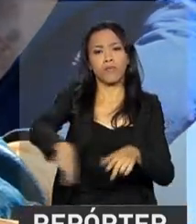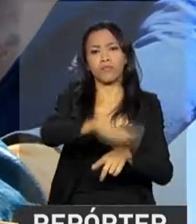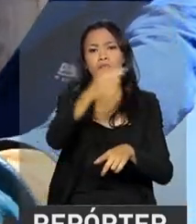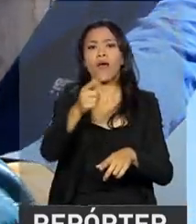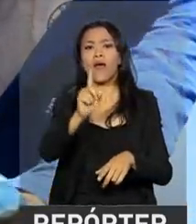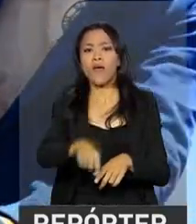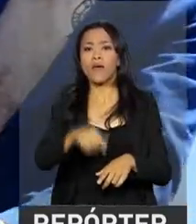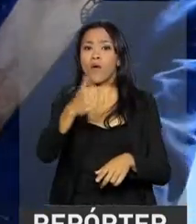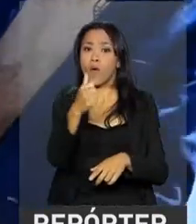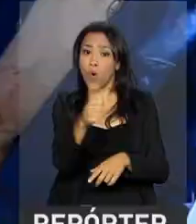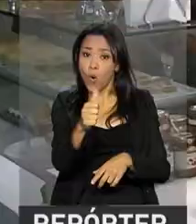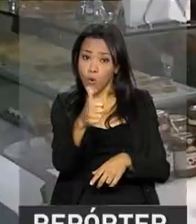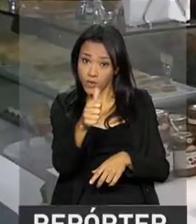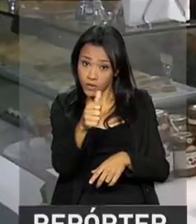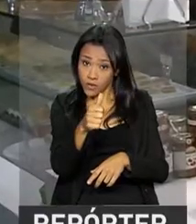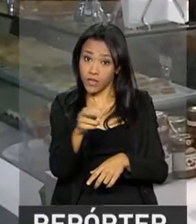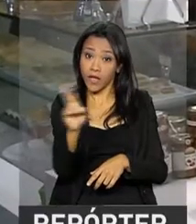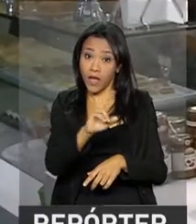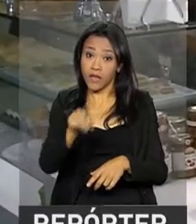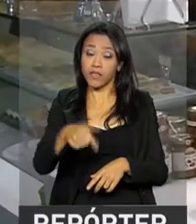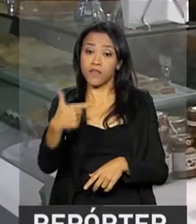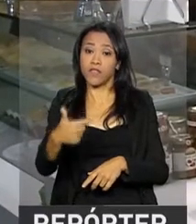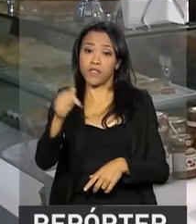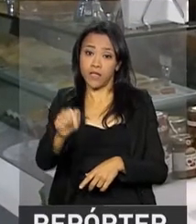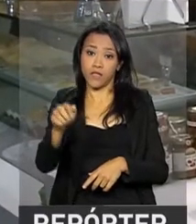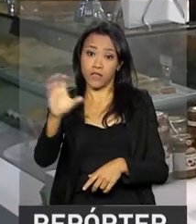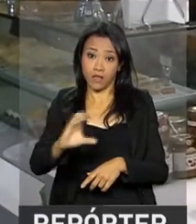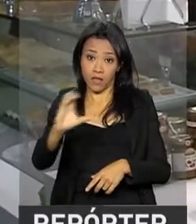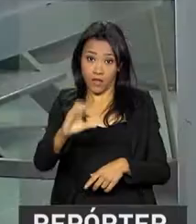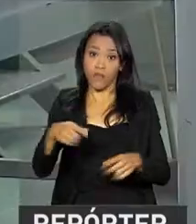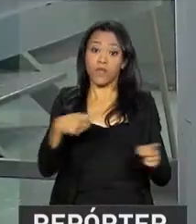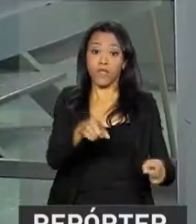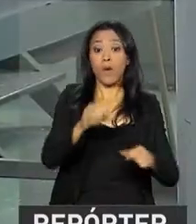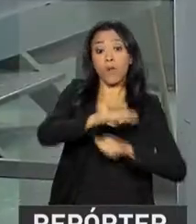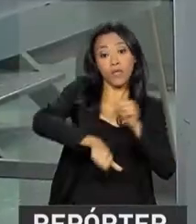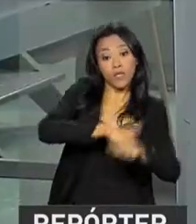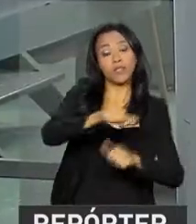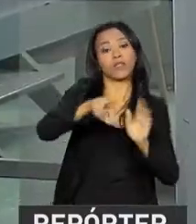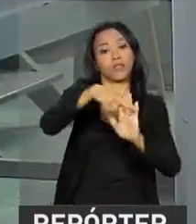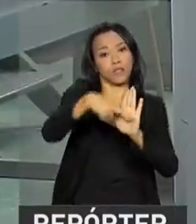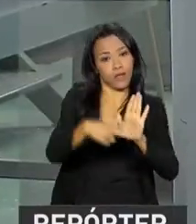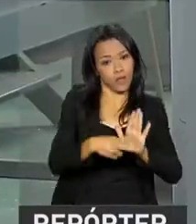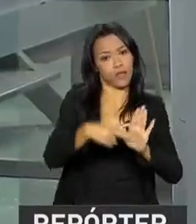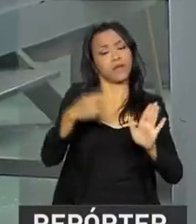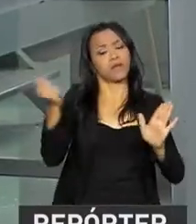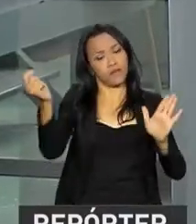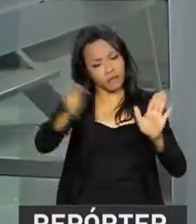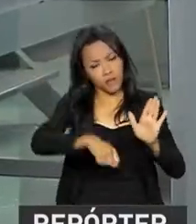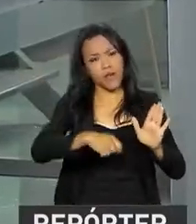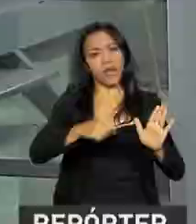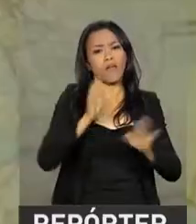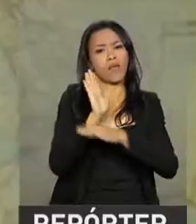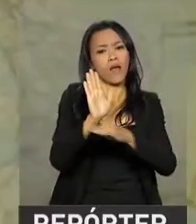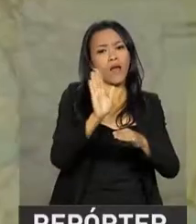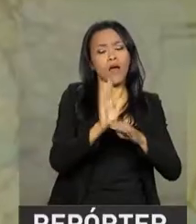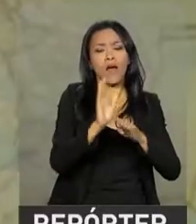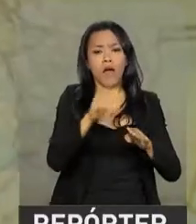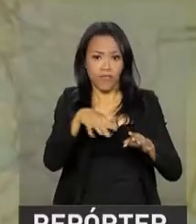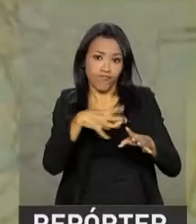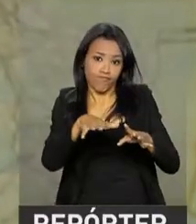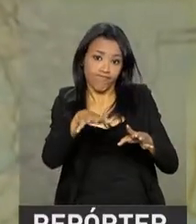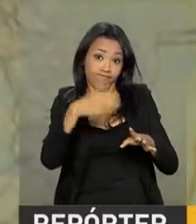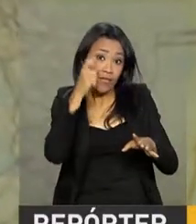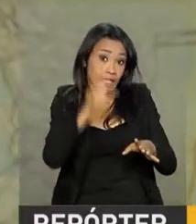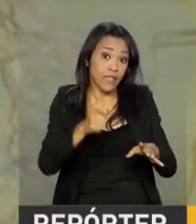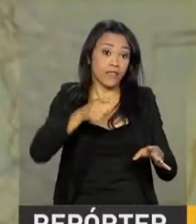e sete centavos a mudança nas regras do trabalho parcial atende todas as categorias confere que